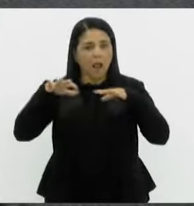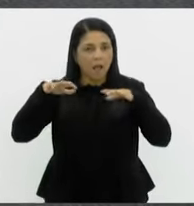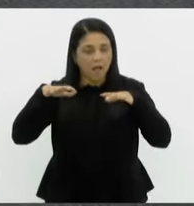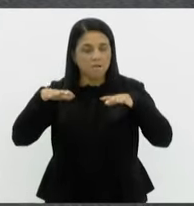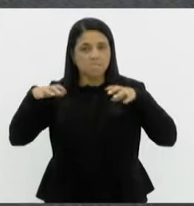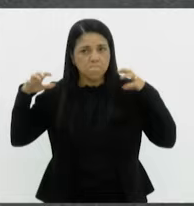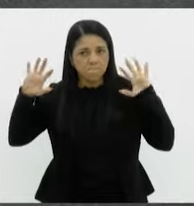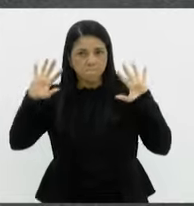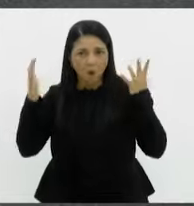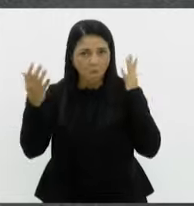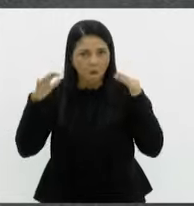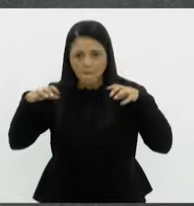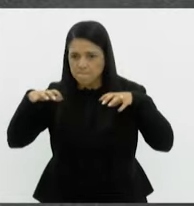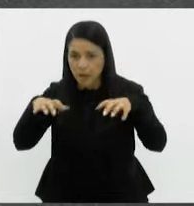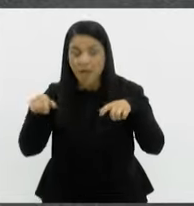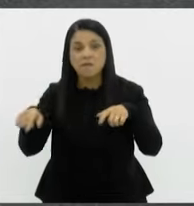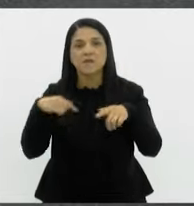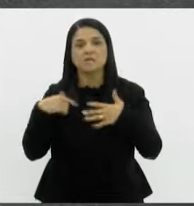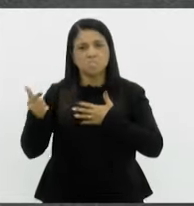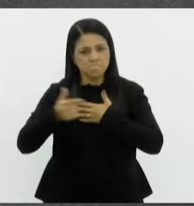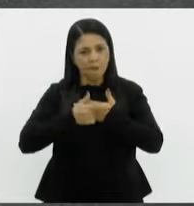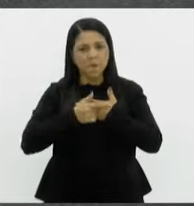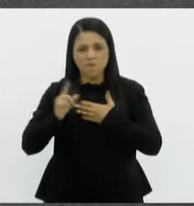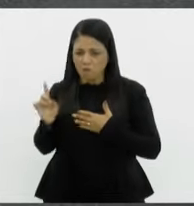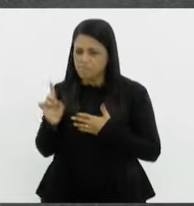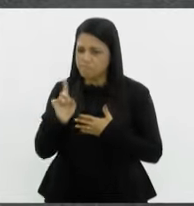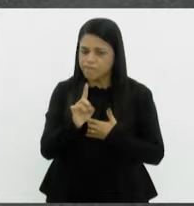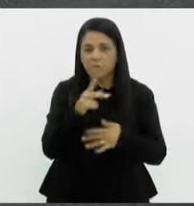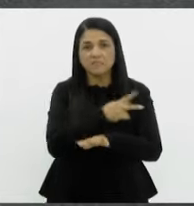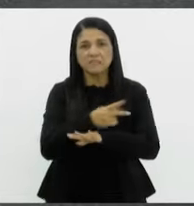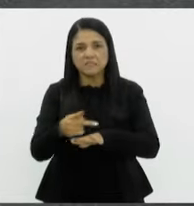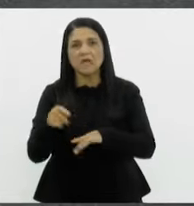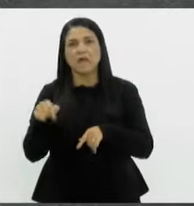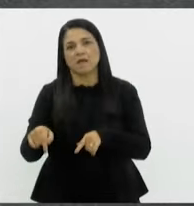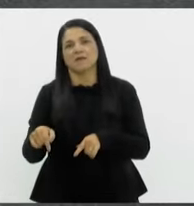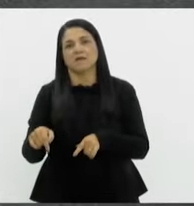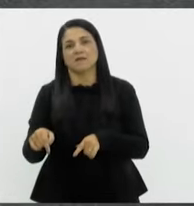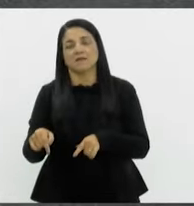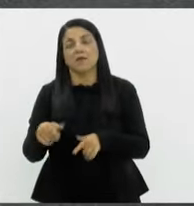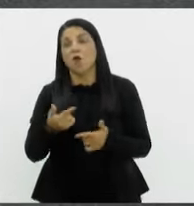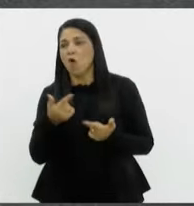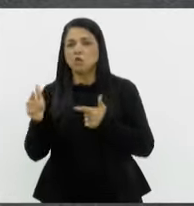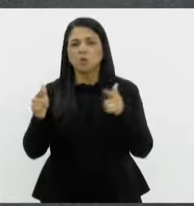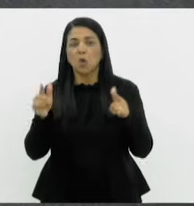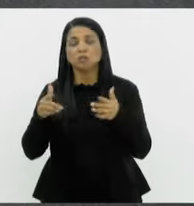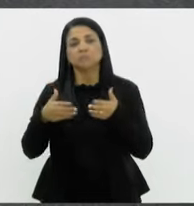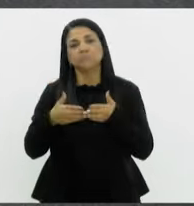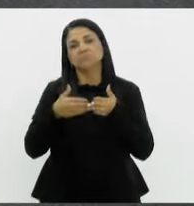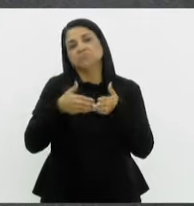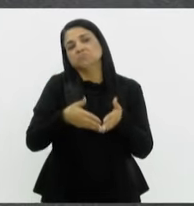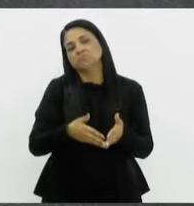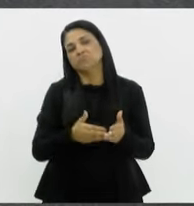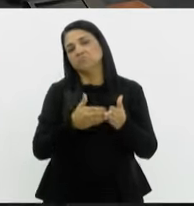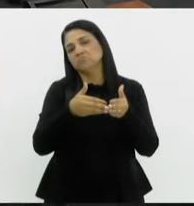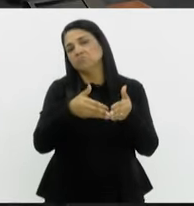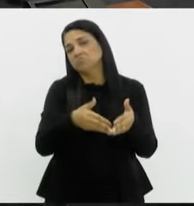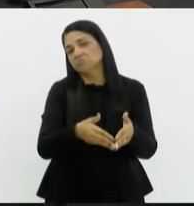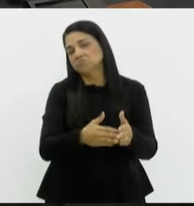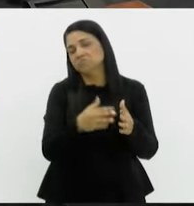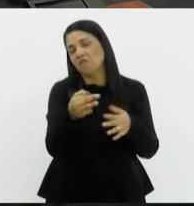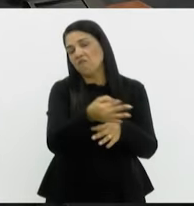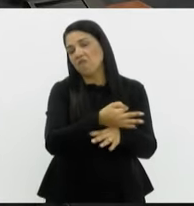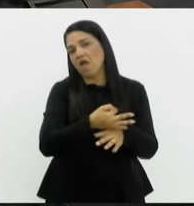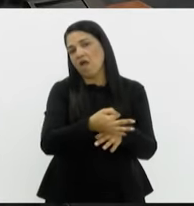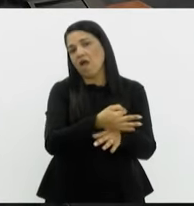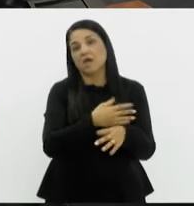o papel dele de presidente, enquanto uns e outros ficaram andando de jet ski. É brincadeira isso aqui. Vamos, nossa